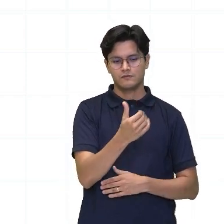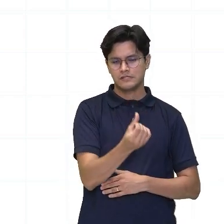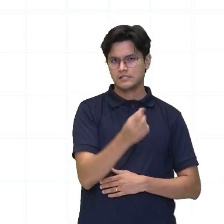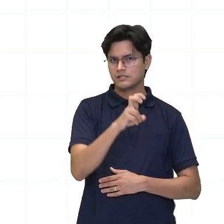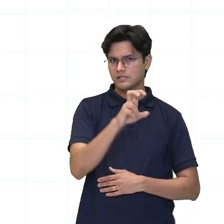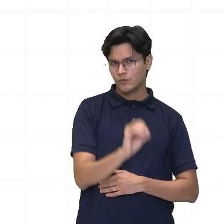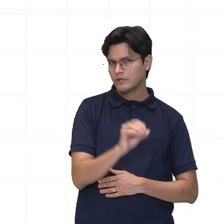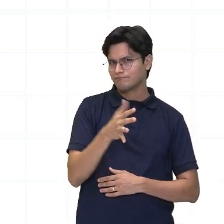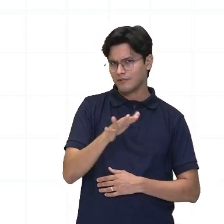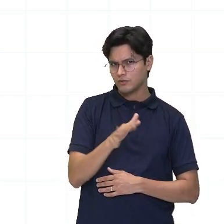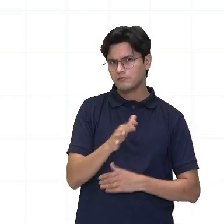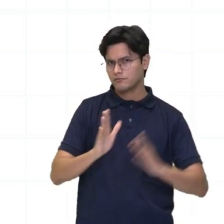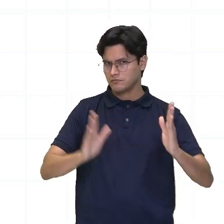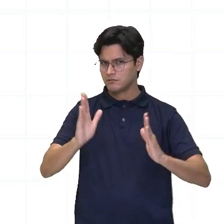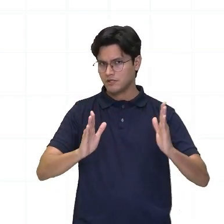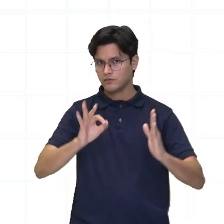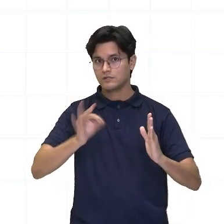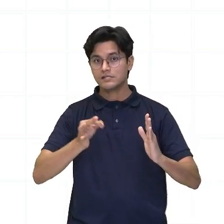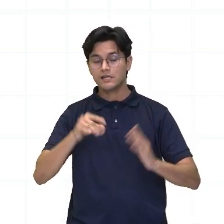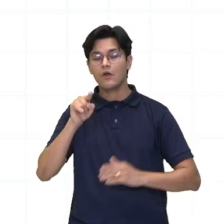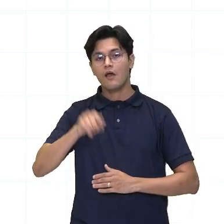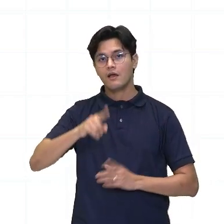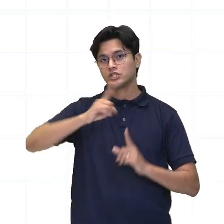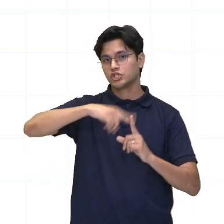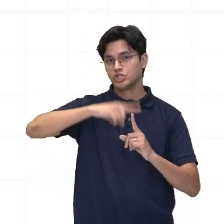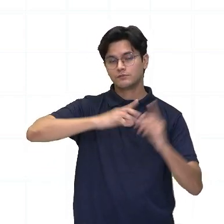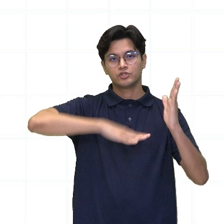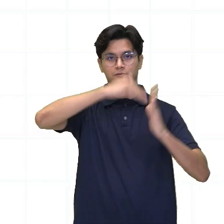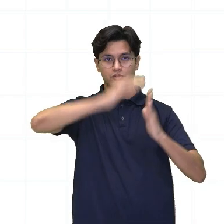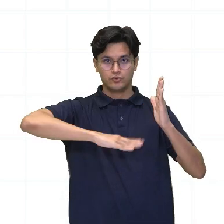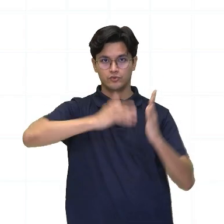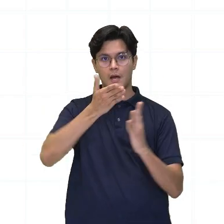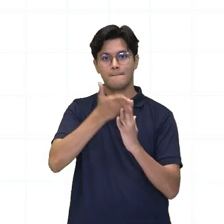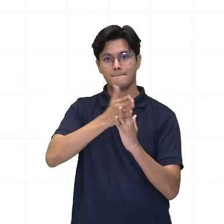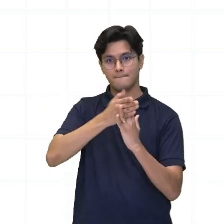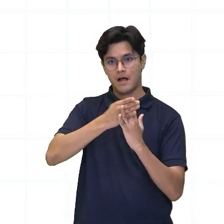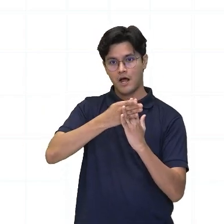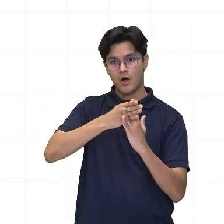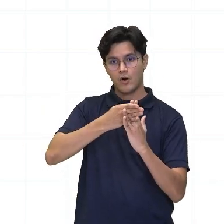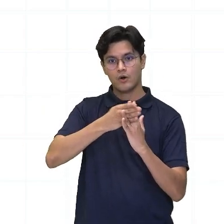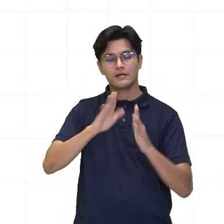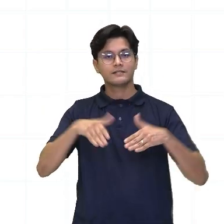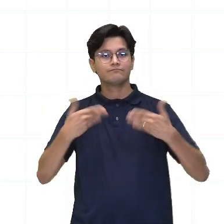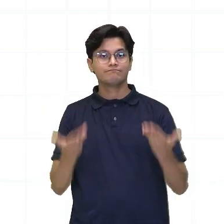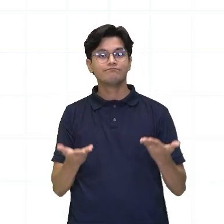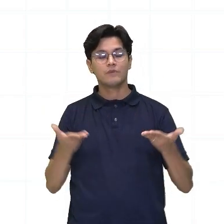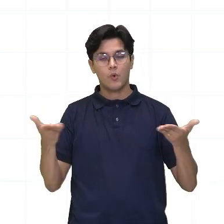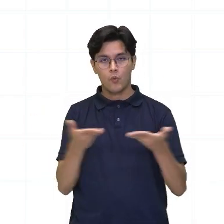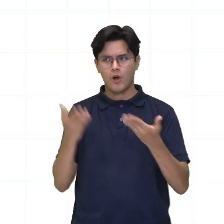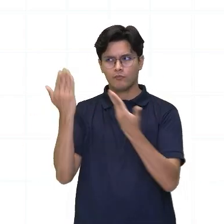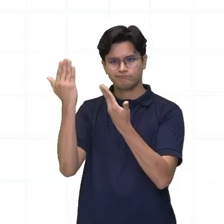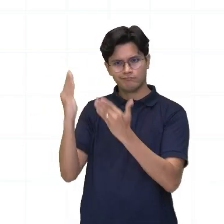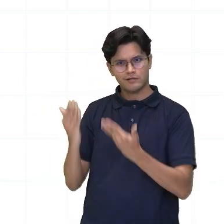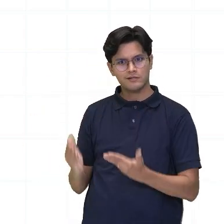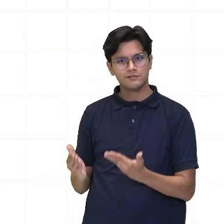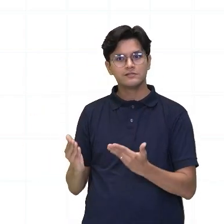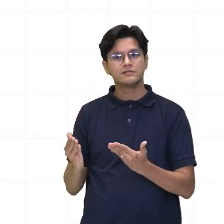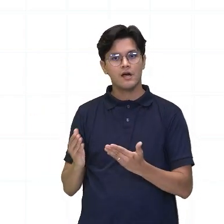um estilo de pintura barroca. Então, vamos analisar esse quadro